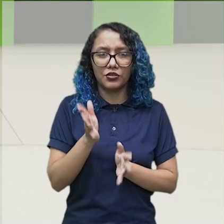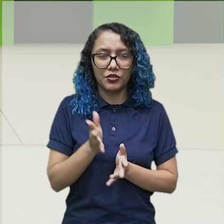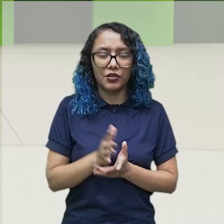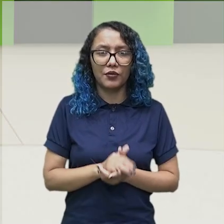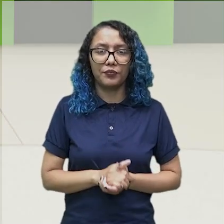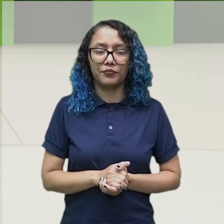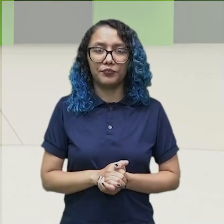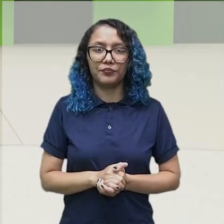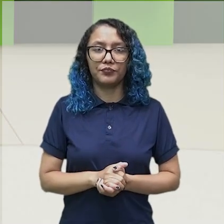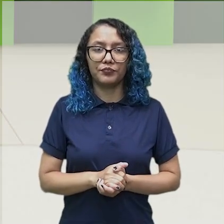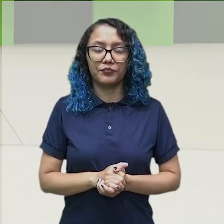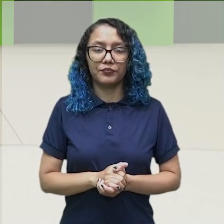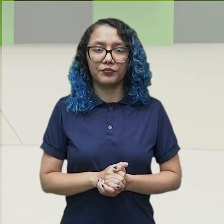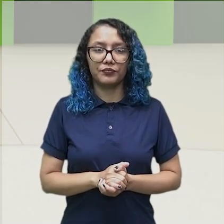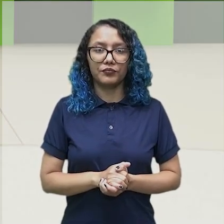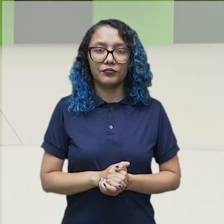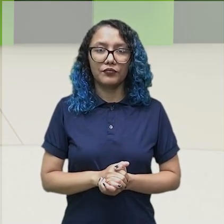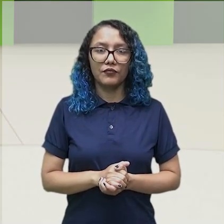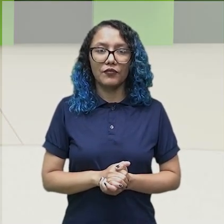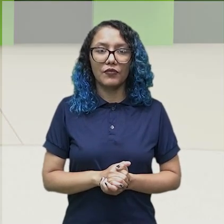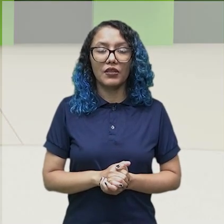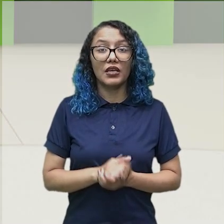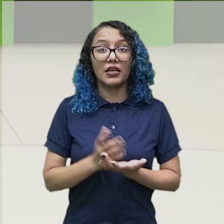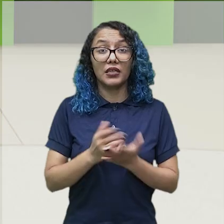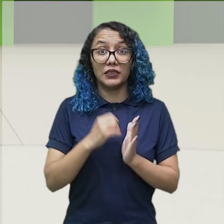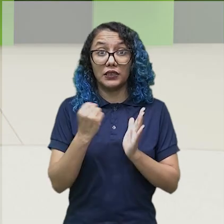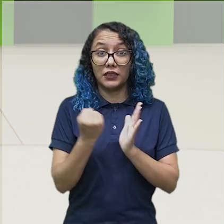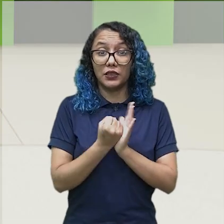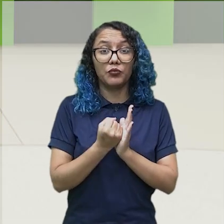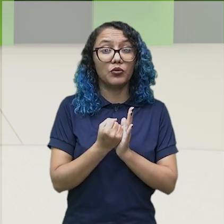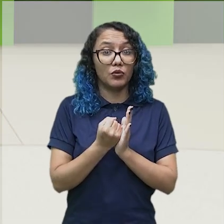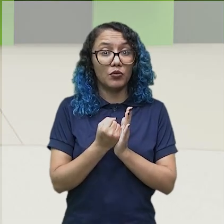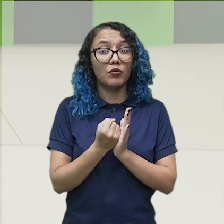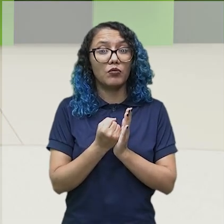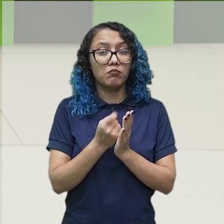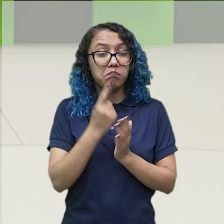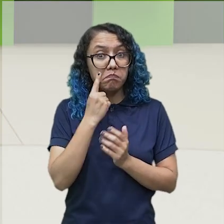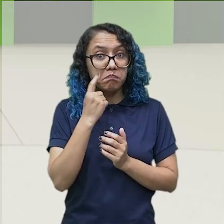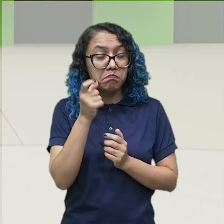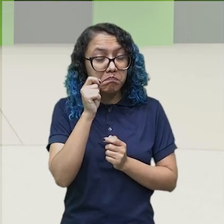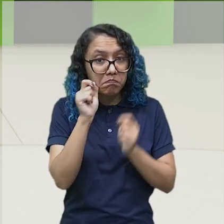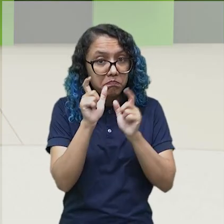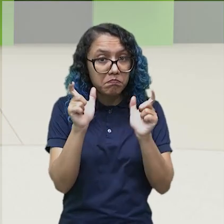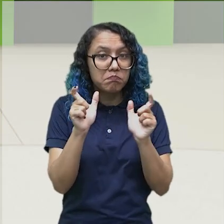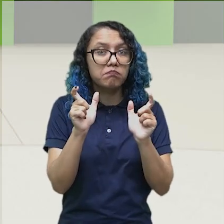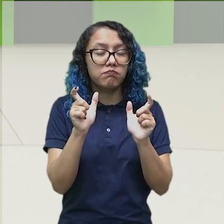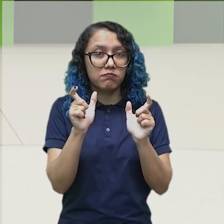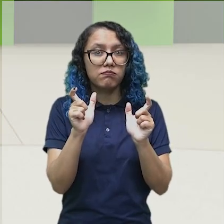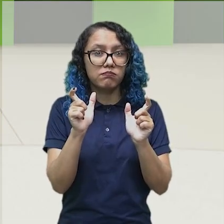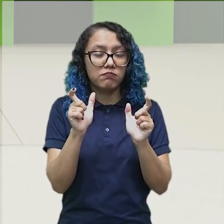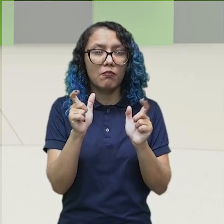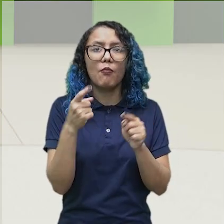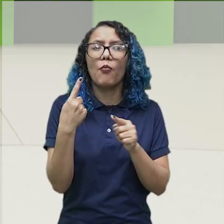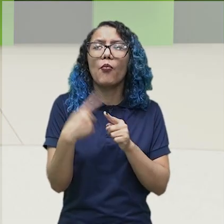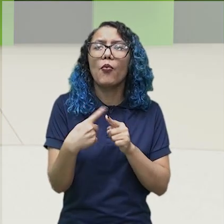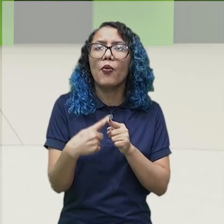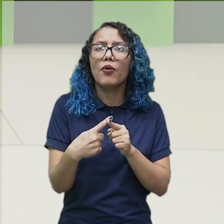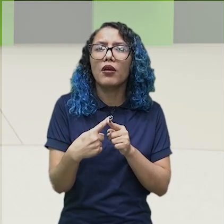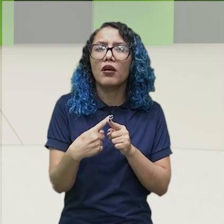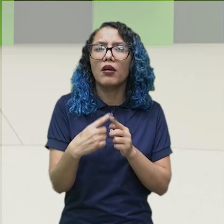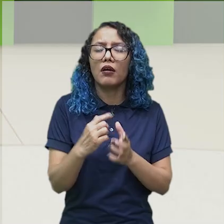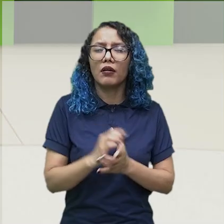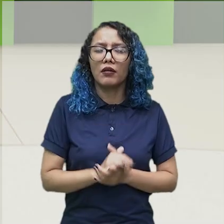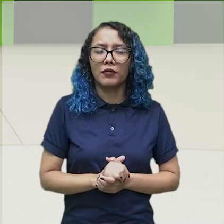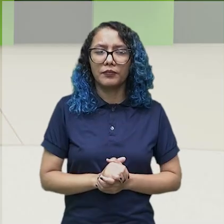símbolos que são chamativos e atrativos, né? Porque parte deles assim tem a